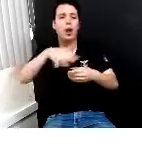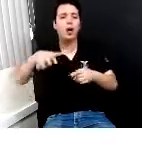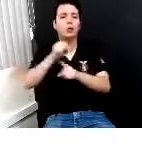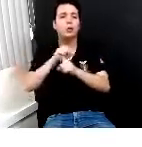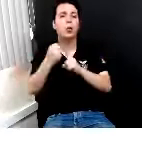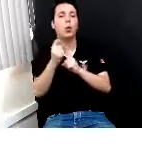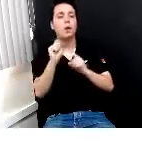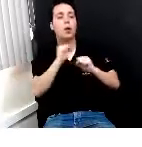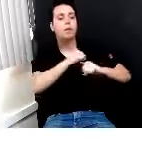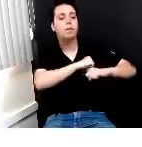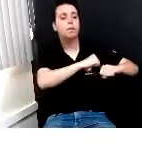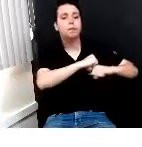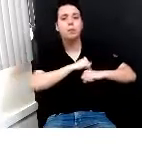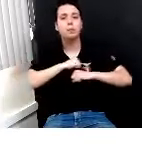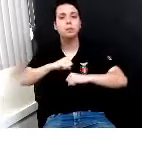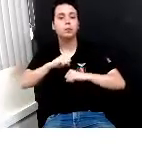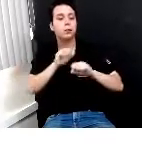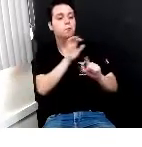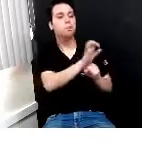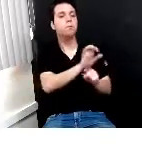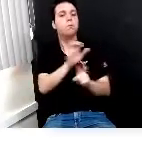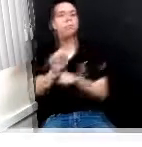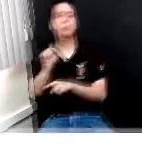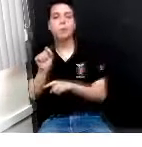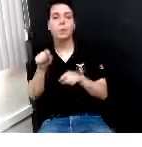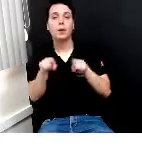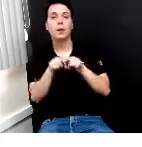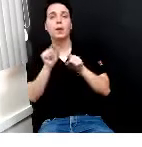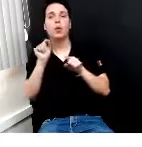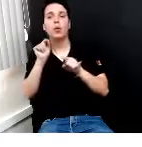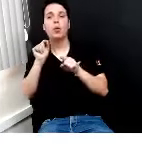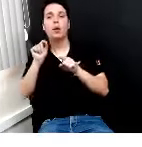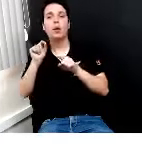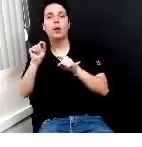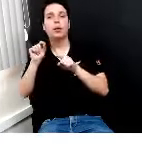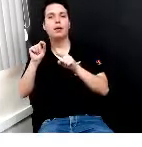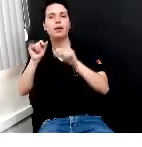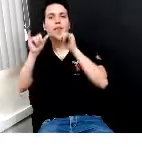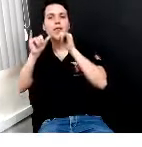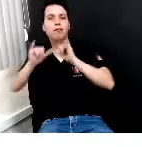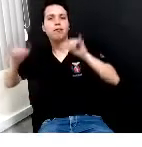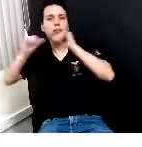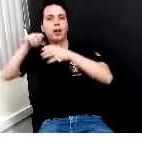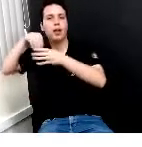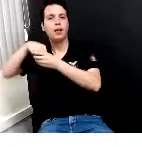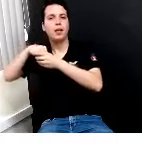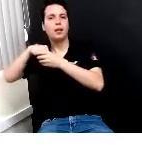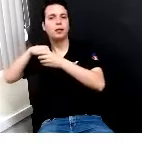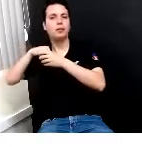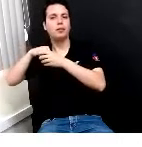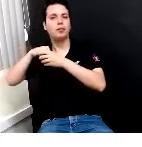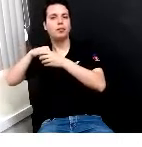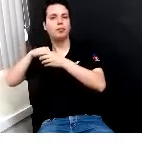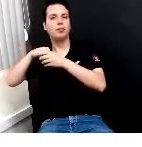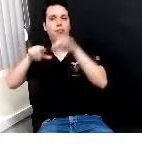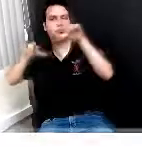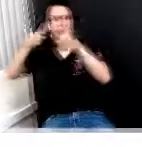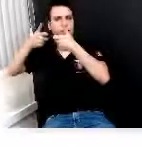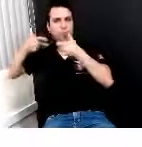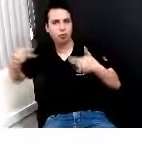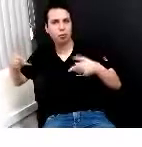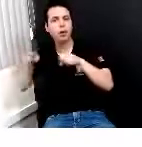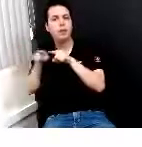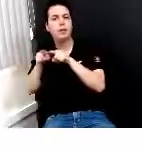a natureza da informação vinculada nas mídias, redes sociais, etc. Ou seja, a intencionalidade pedagógica depende